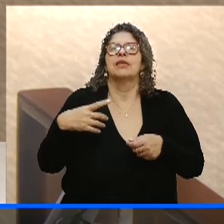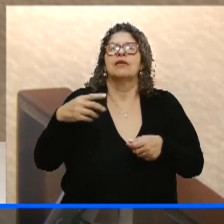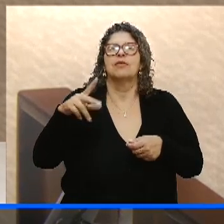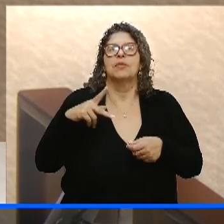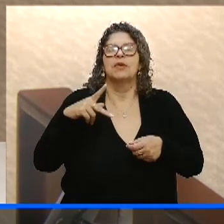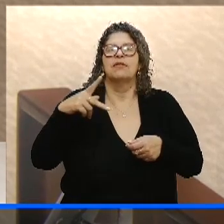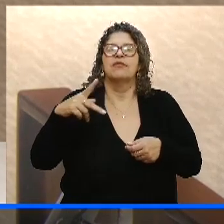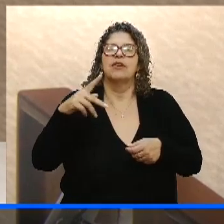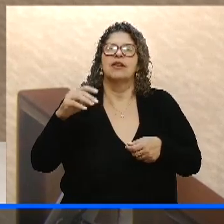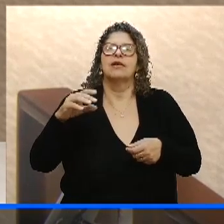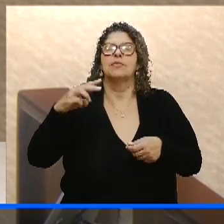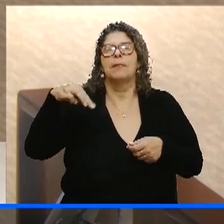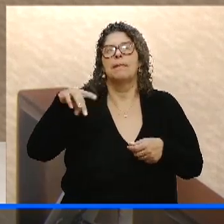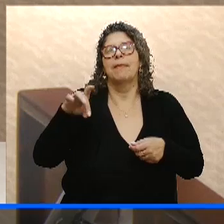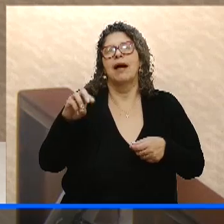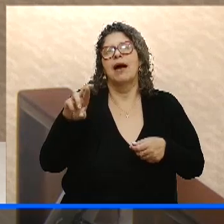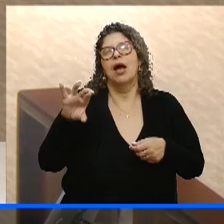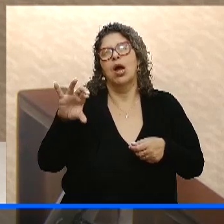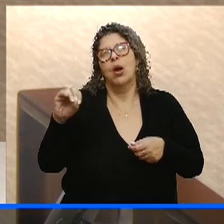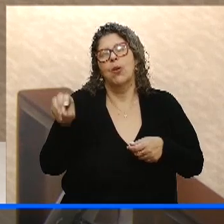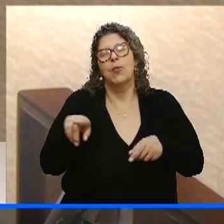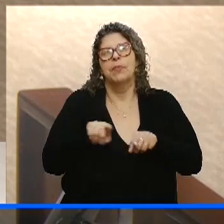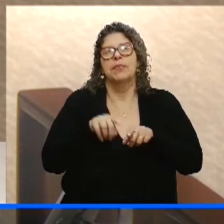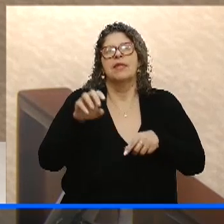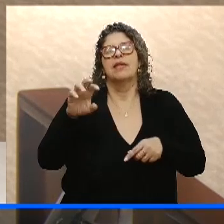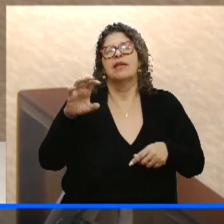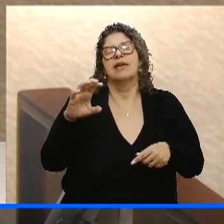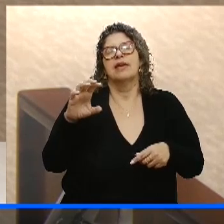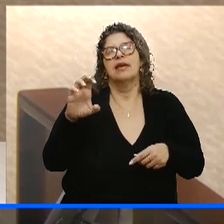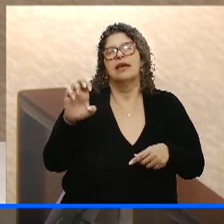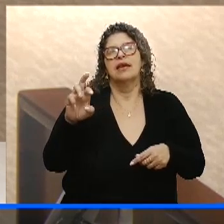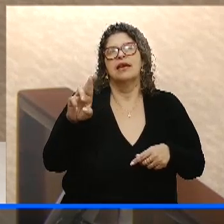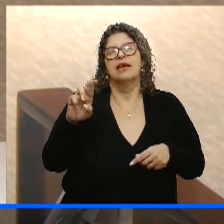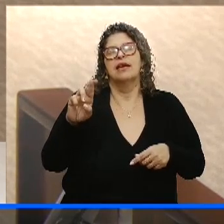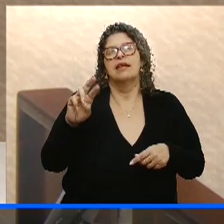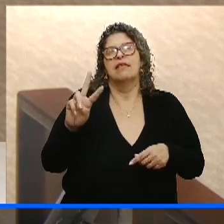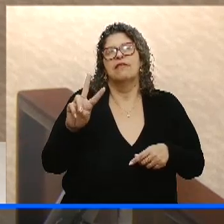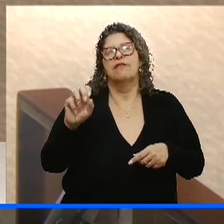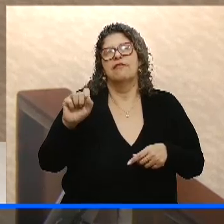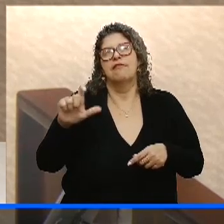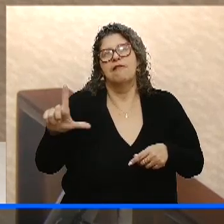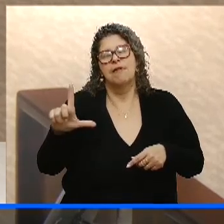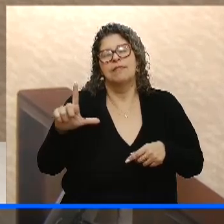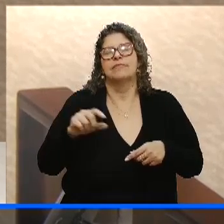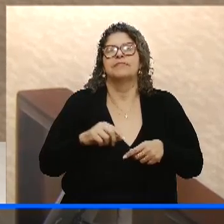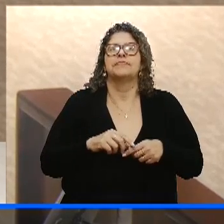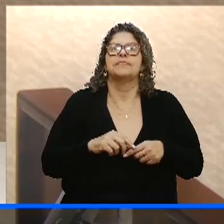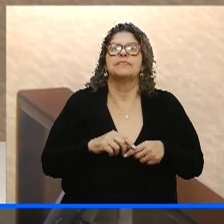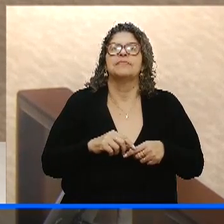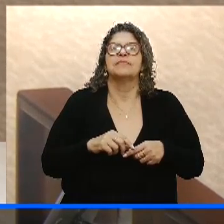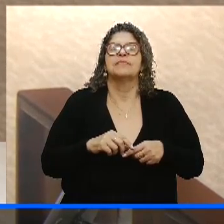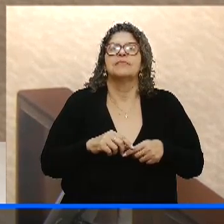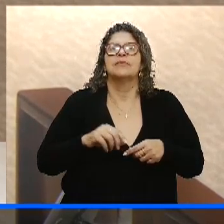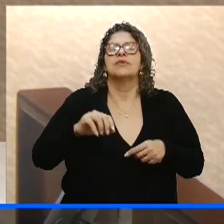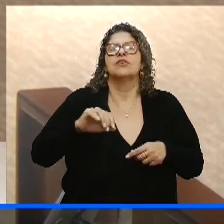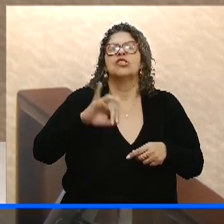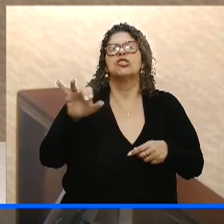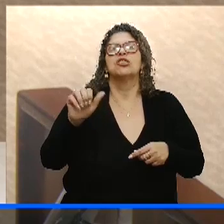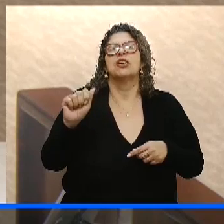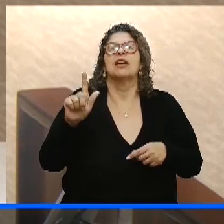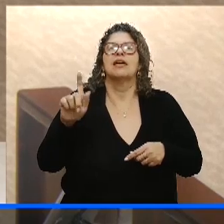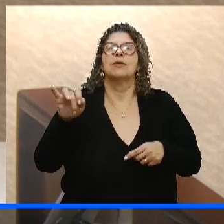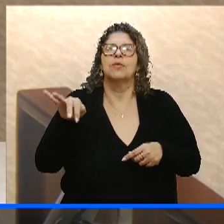marco antônio barbosa herval do prefeito rubem o recente jaguarão do